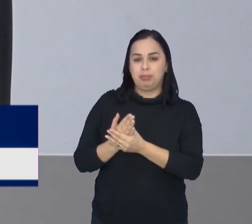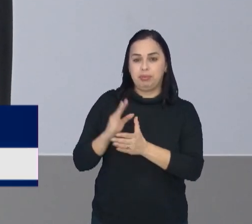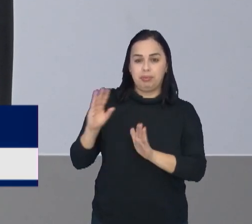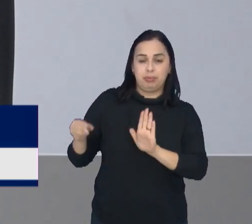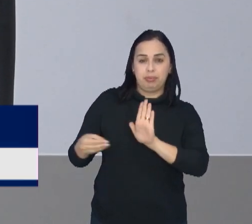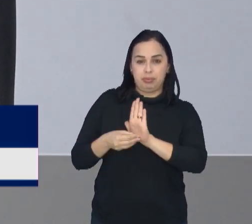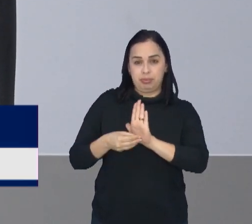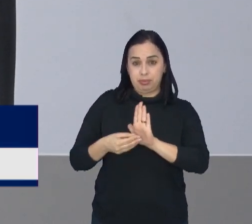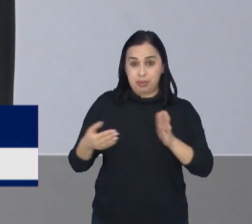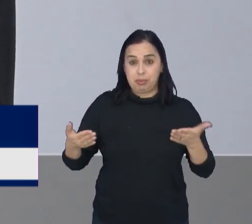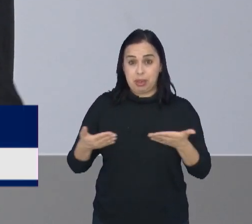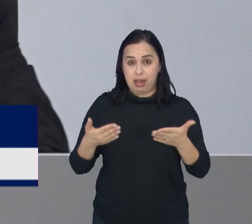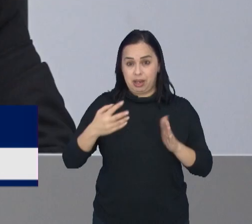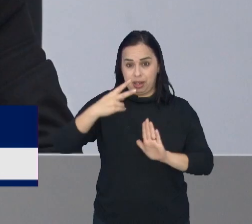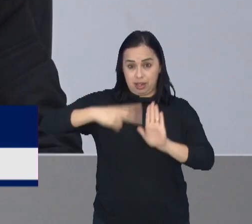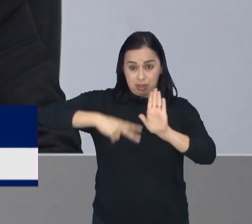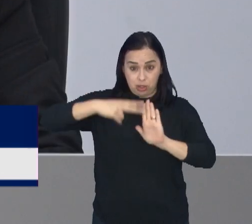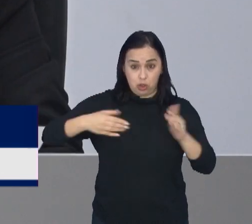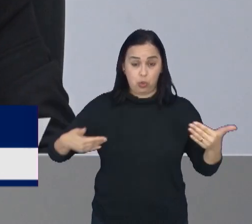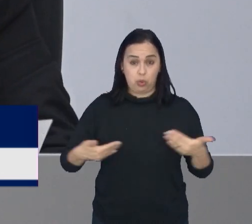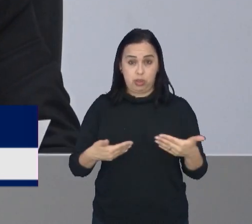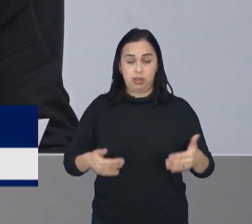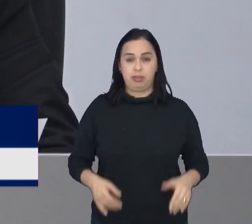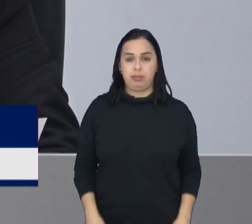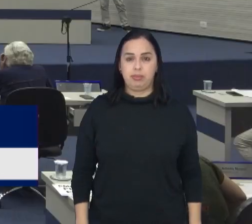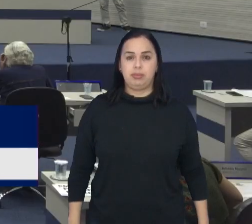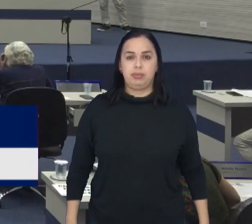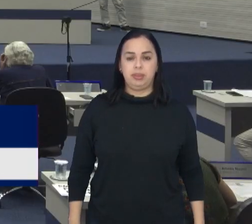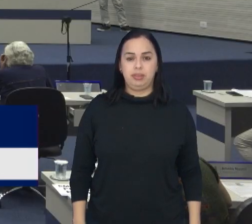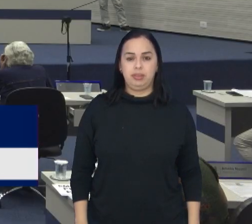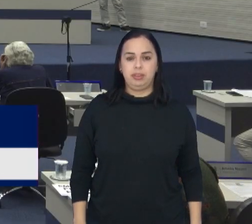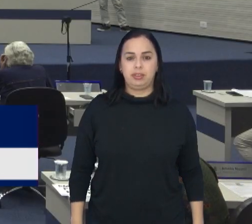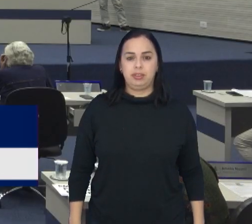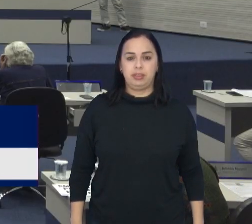para a leitura no dia de hoje.